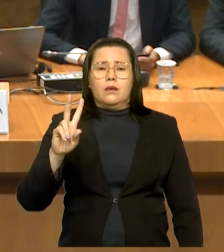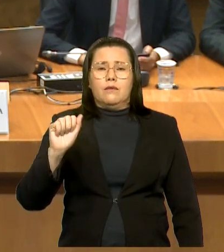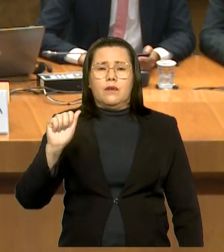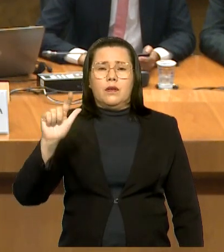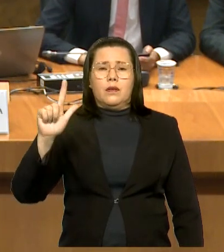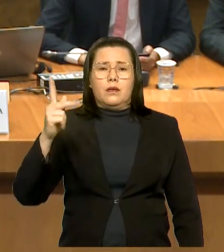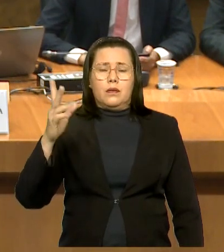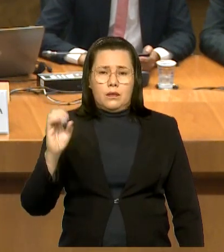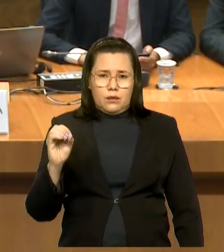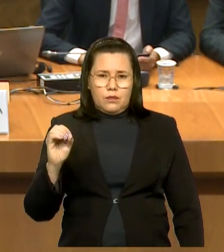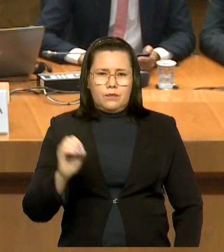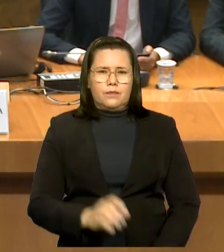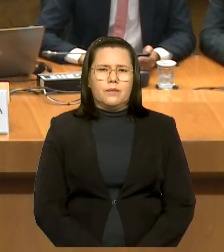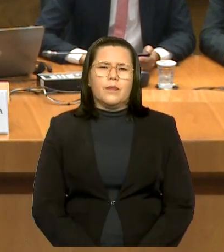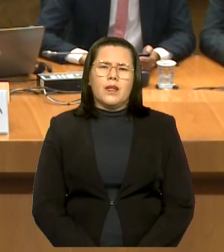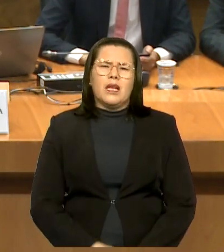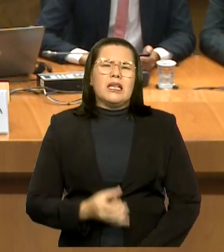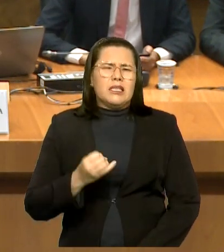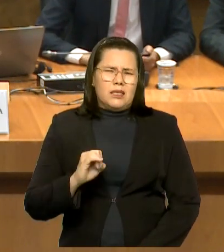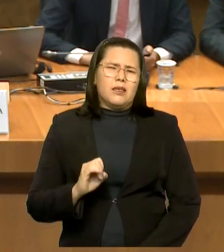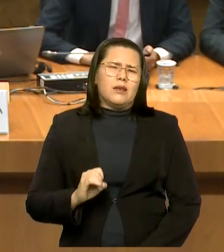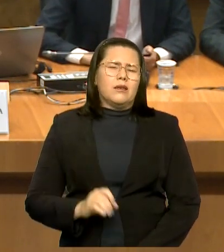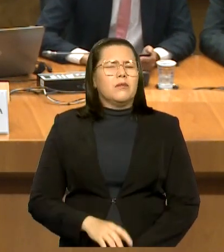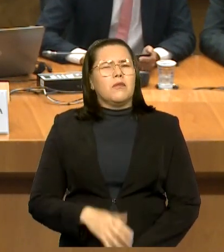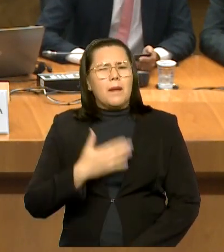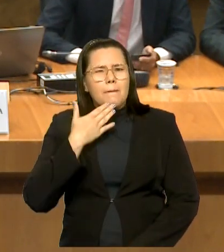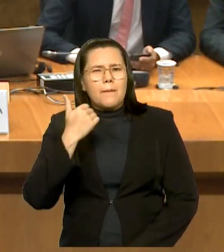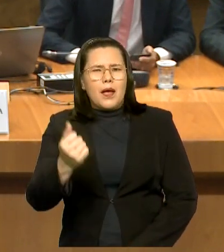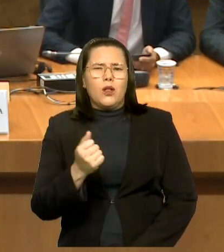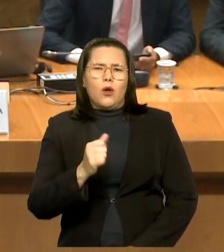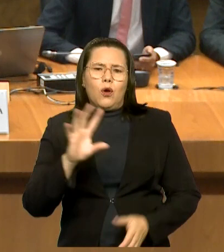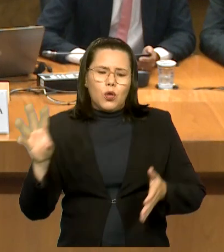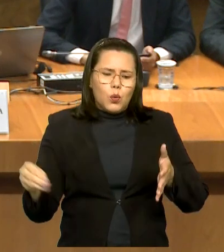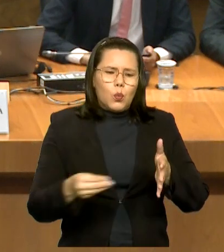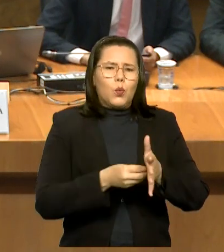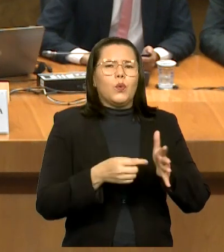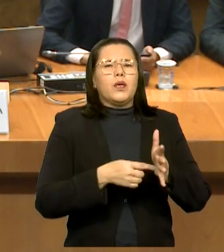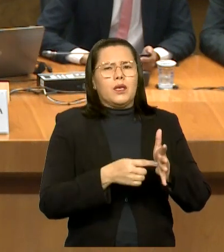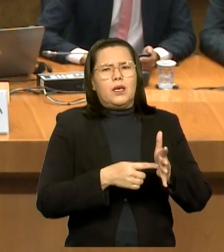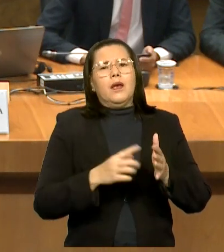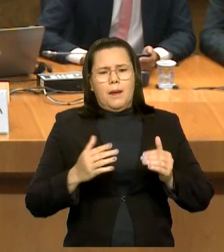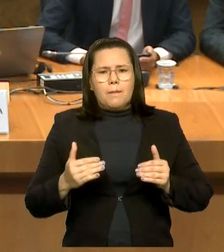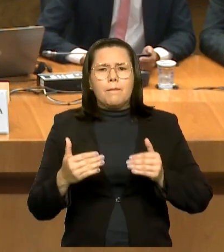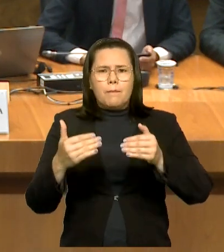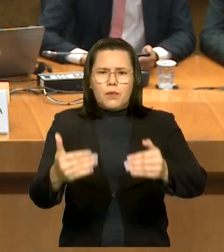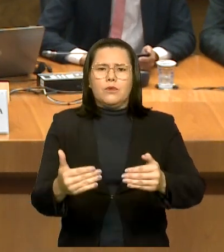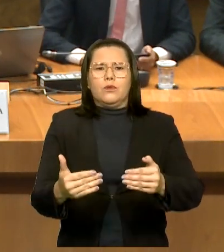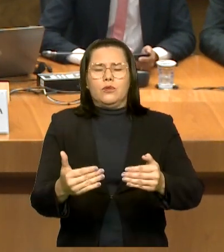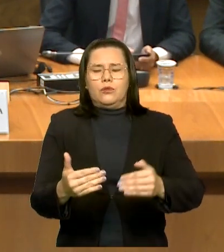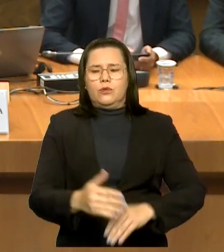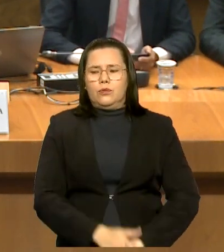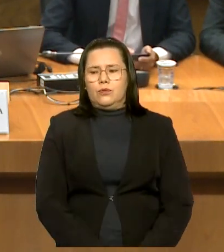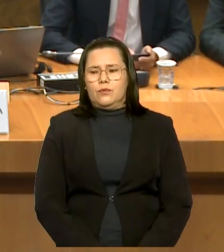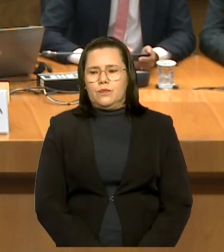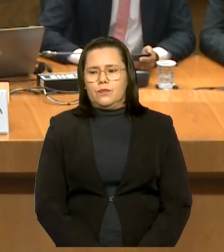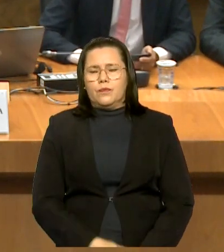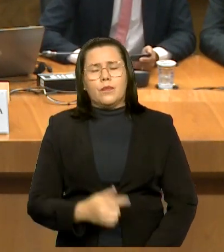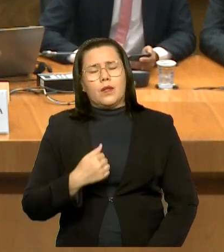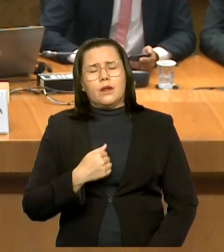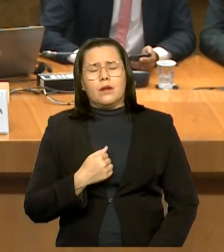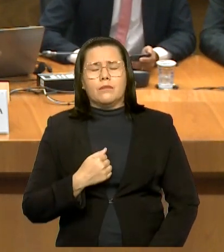se trata de uma mera correção material, após a aprovação poderá ser feita. Então, agradeço a resposta de Vossa